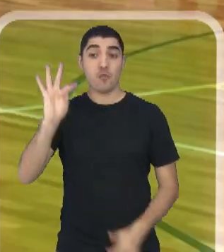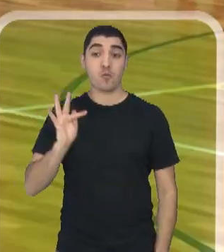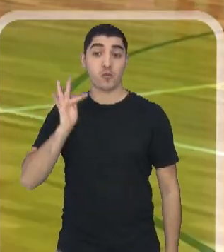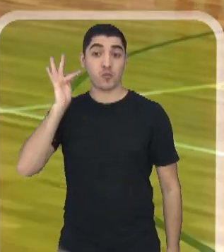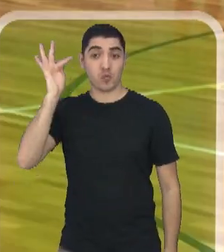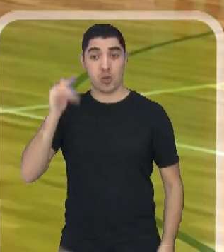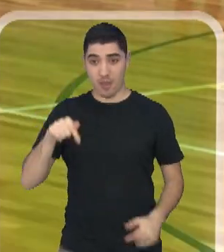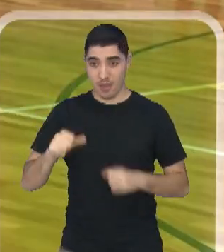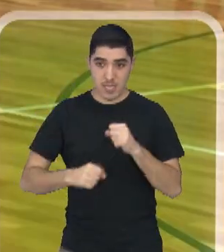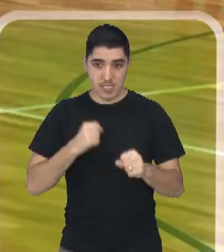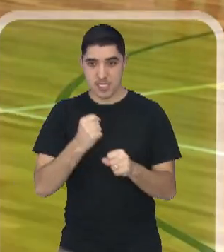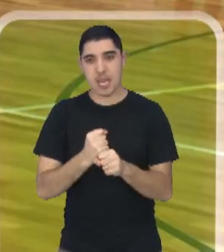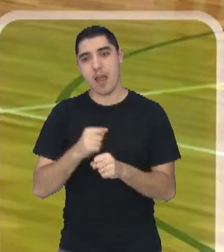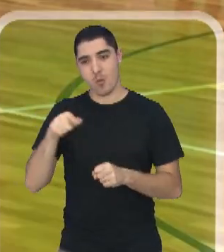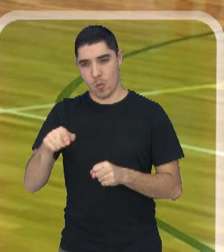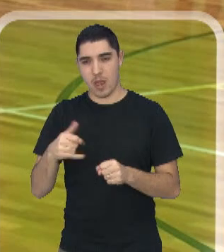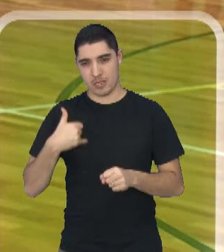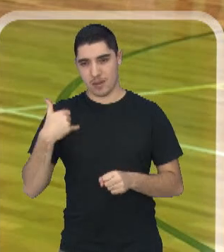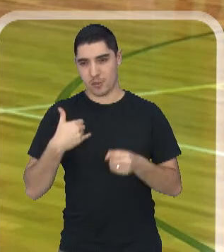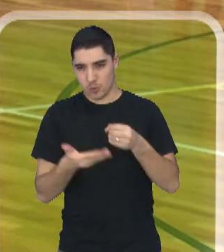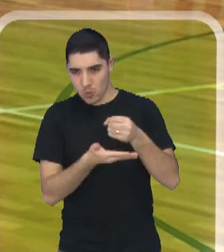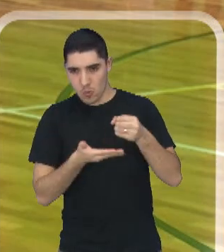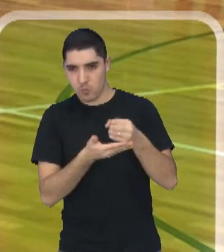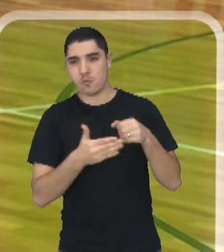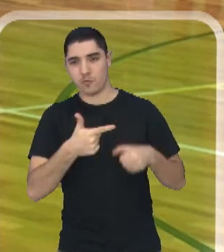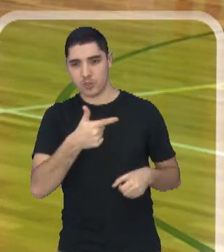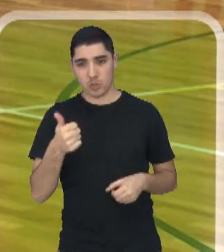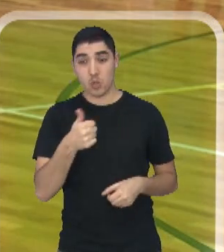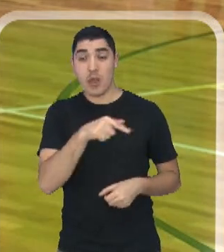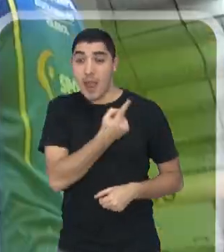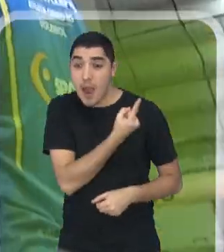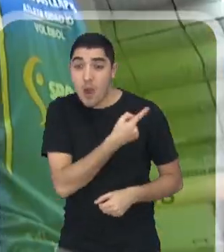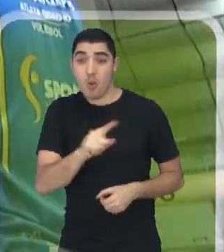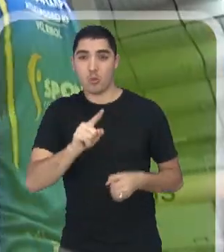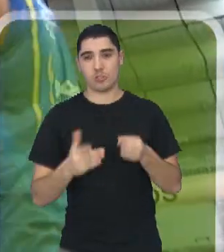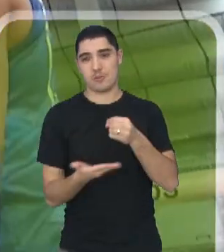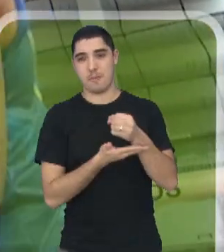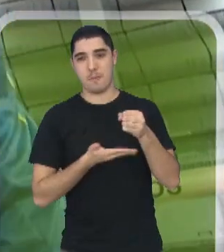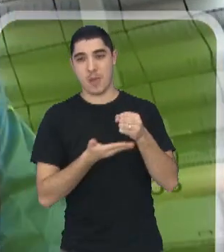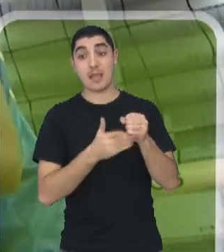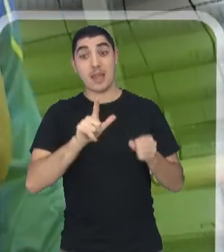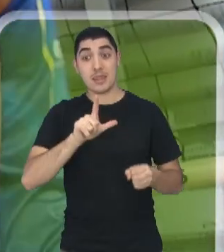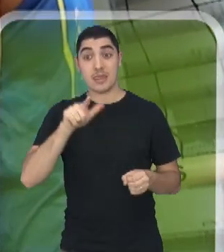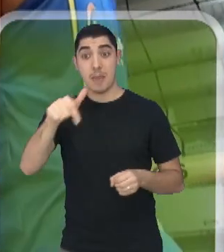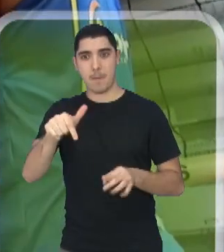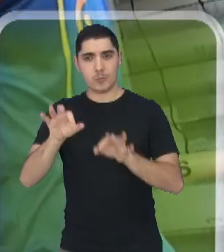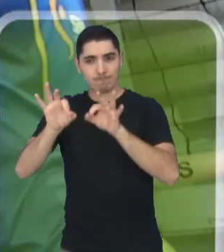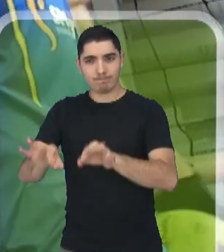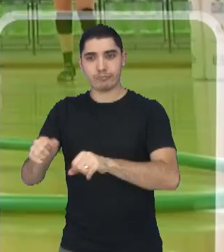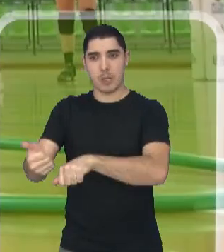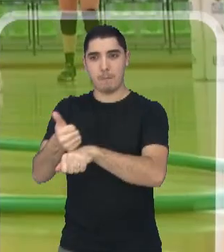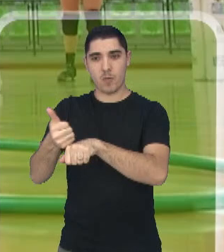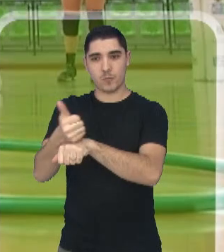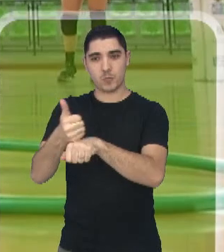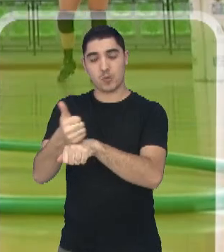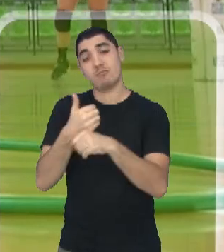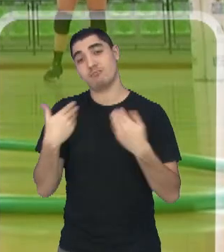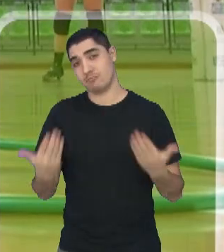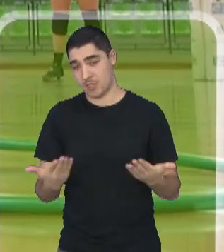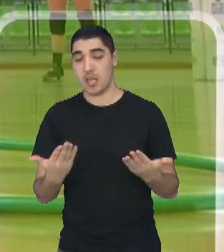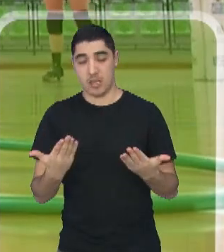Este ano, a categoria no Sub-21 é a última etapa de base antes delas chegarem ao profissional. Por